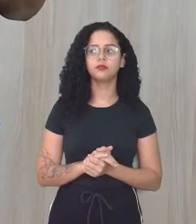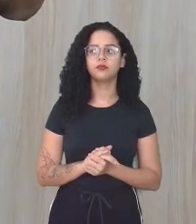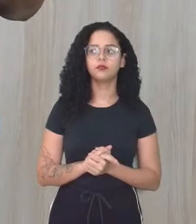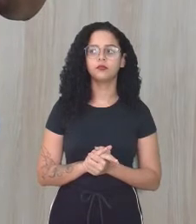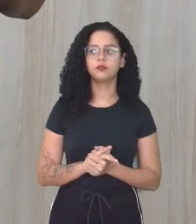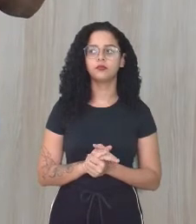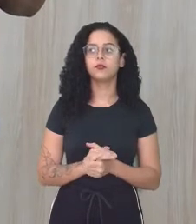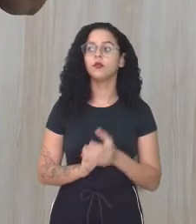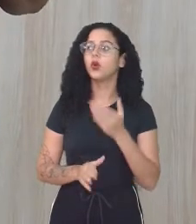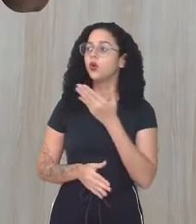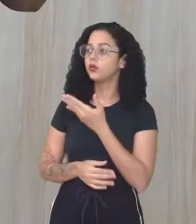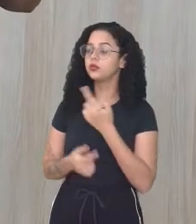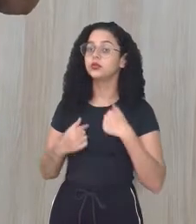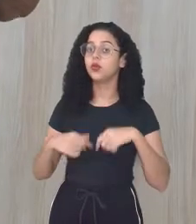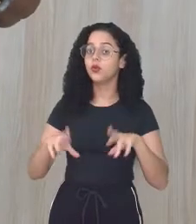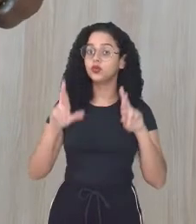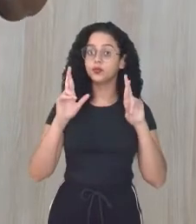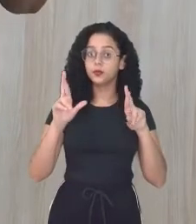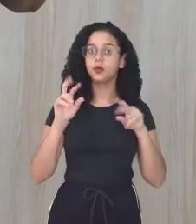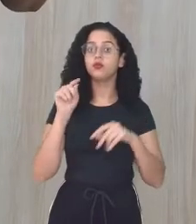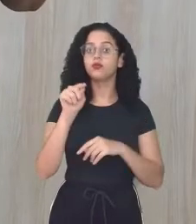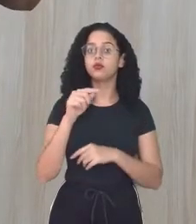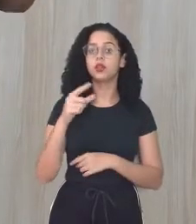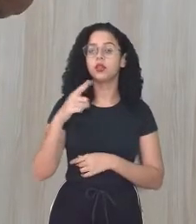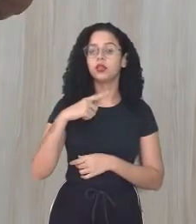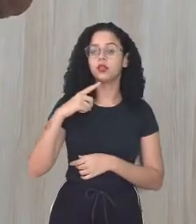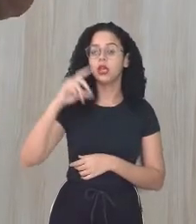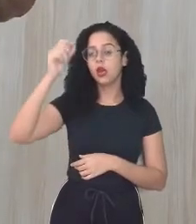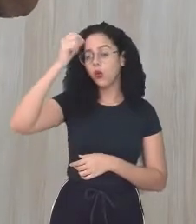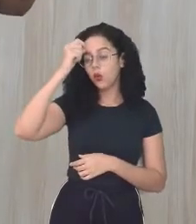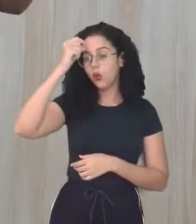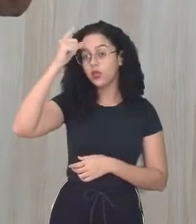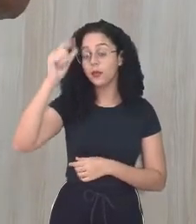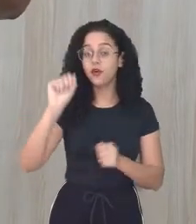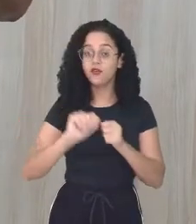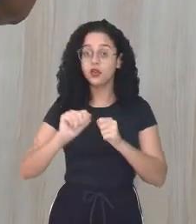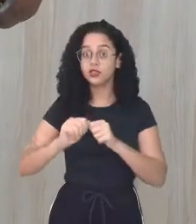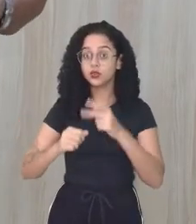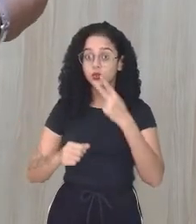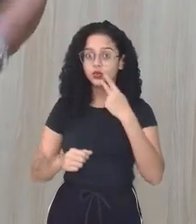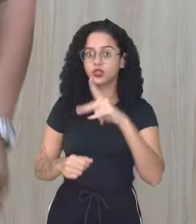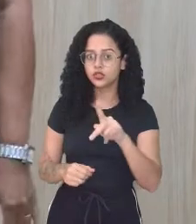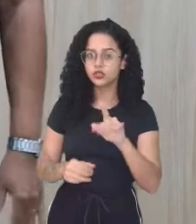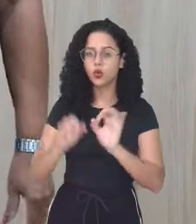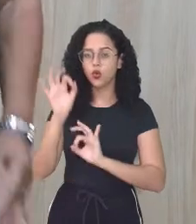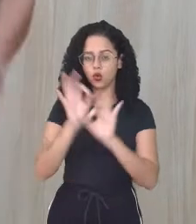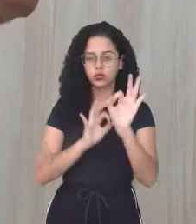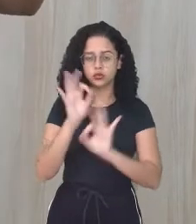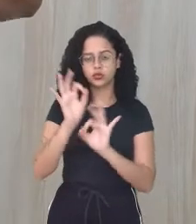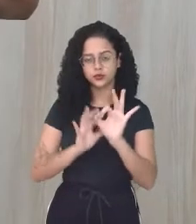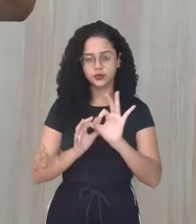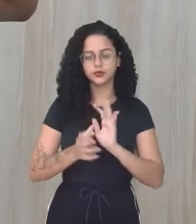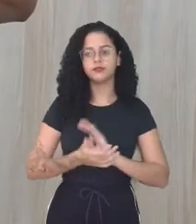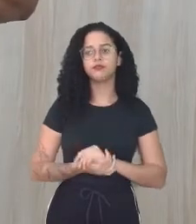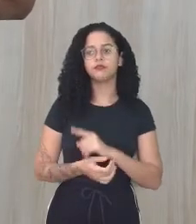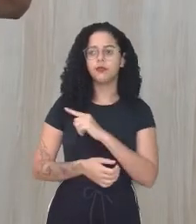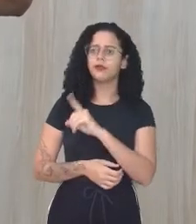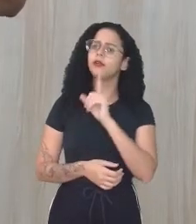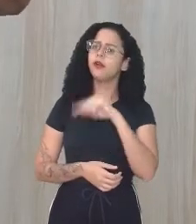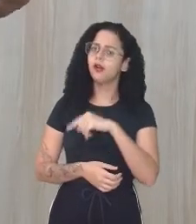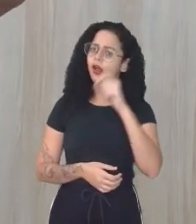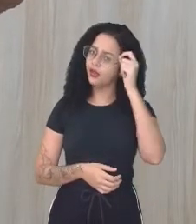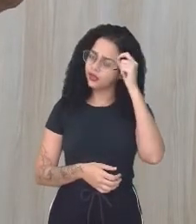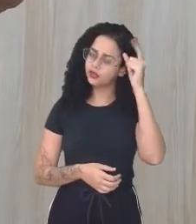com isso, eu espero que você tenha uma ideia para fazer o seu orçamento, tá certo? Essa é